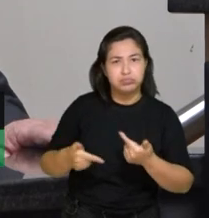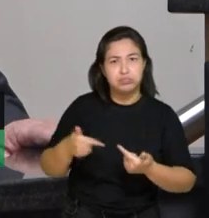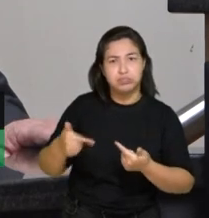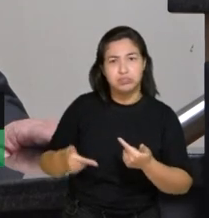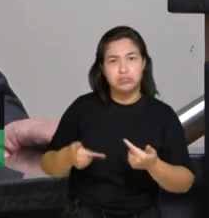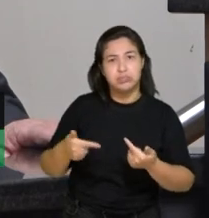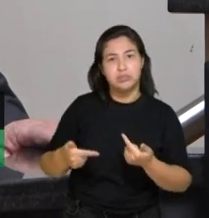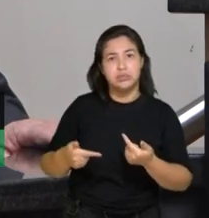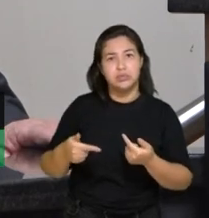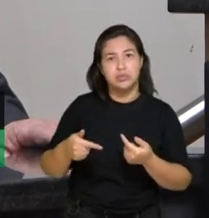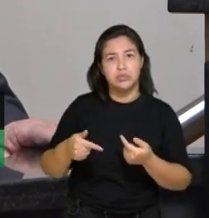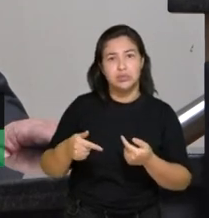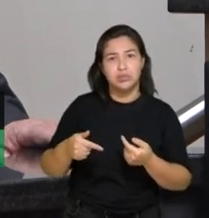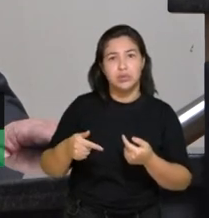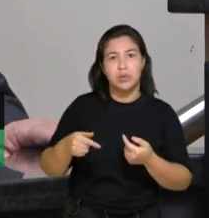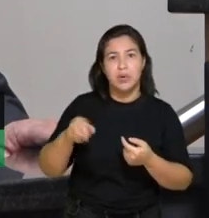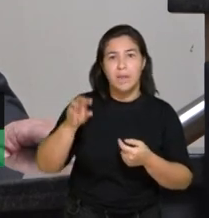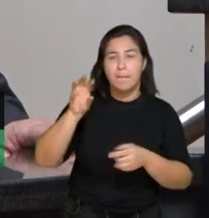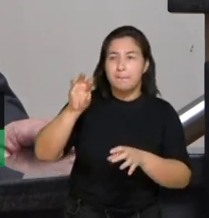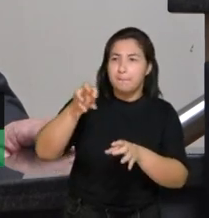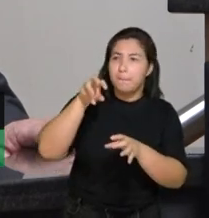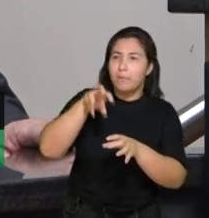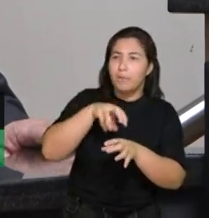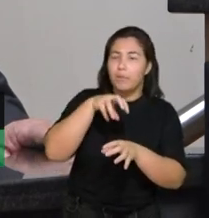cultivada por